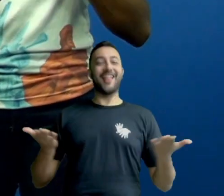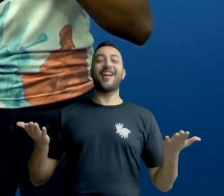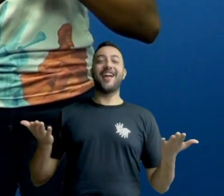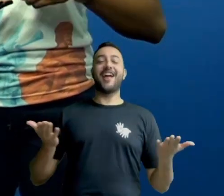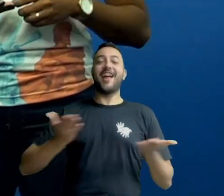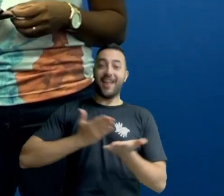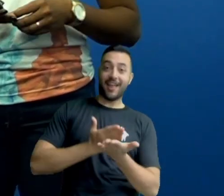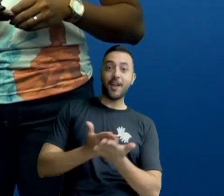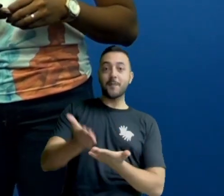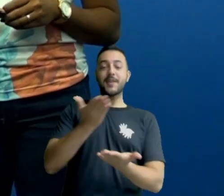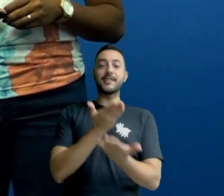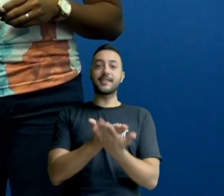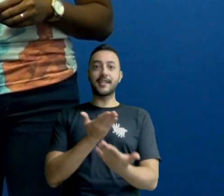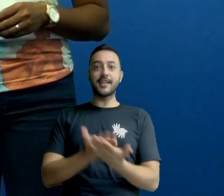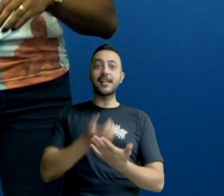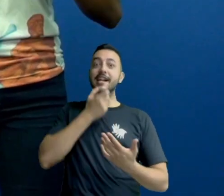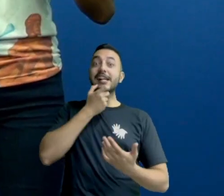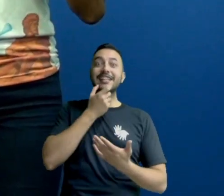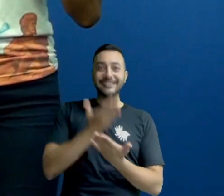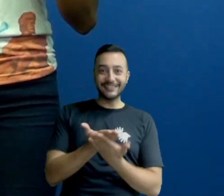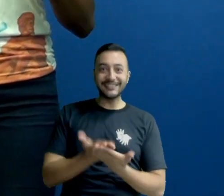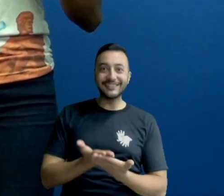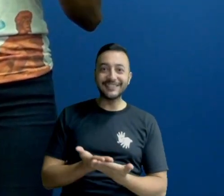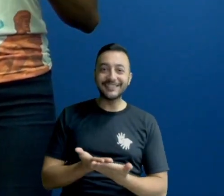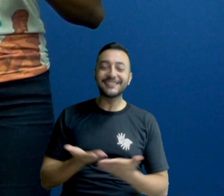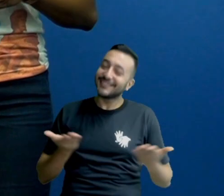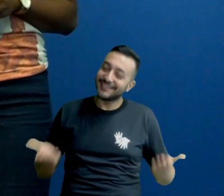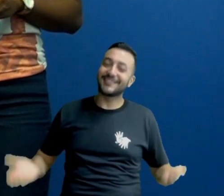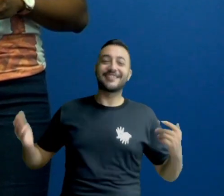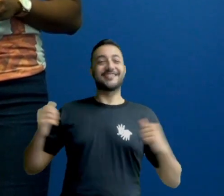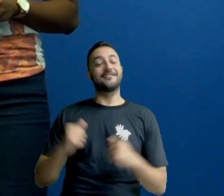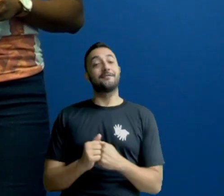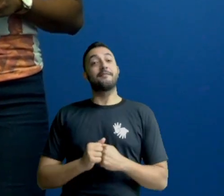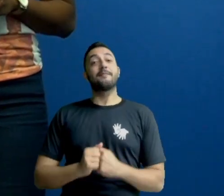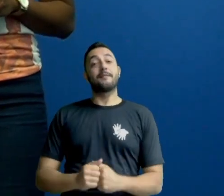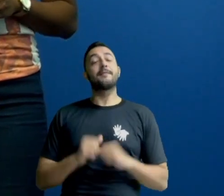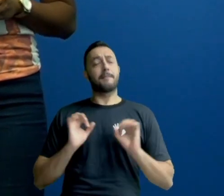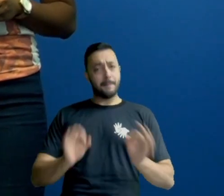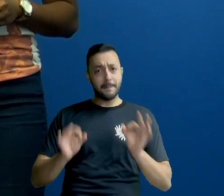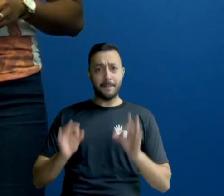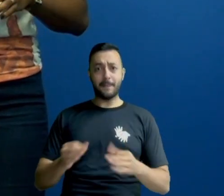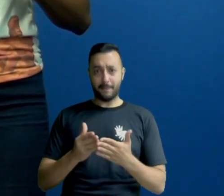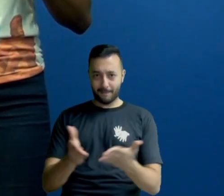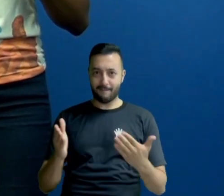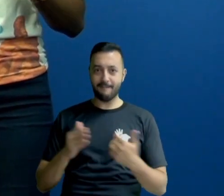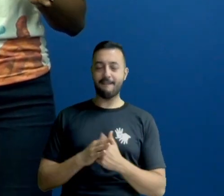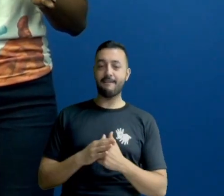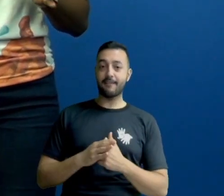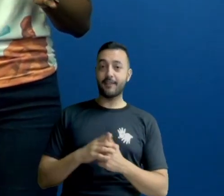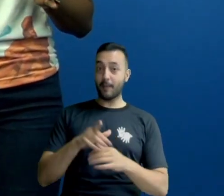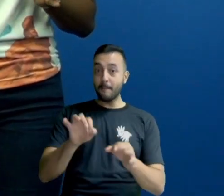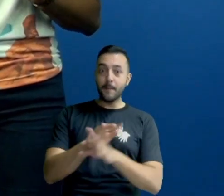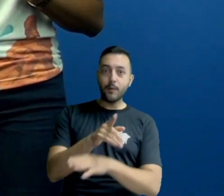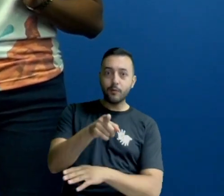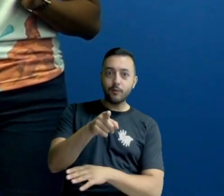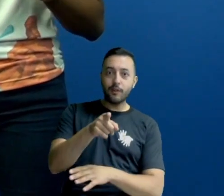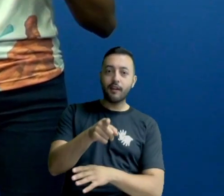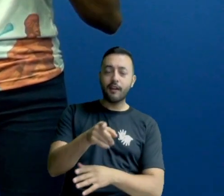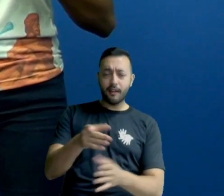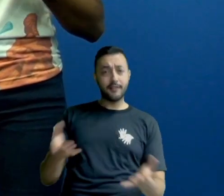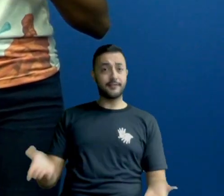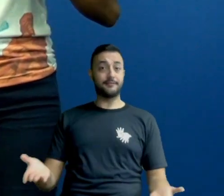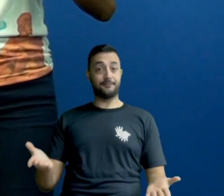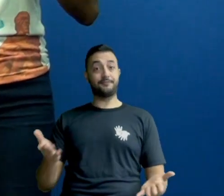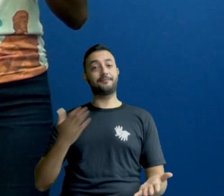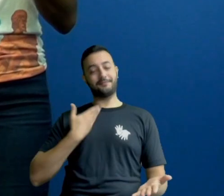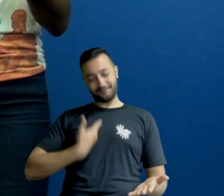Olá! Vamos iniciar a nossa English Class, nossa aula de inglês. É isso mesmo, amores. Preparados? Então, como